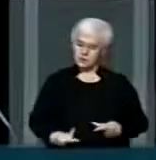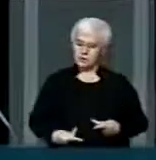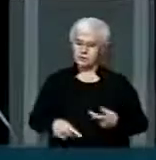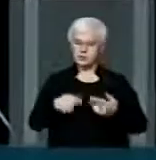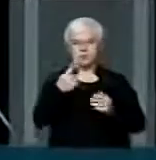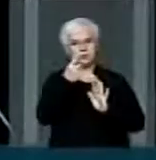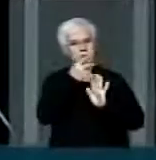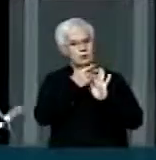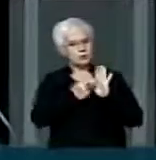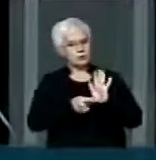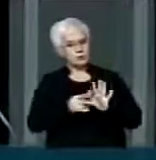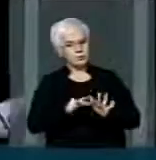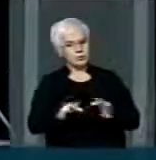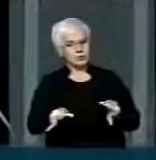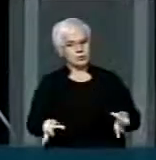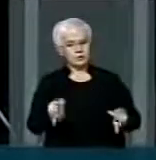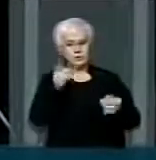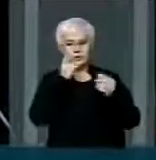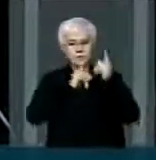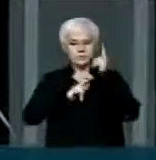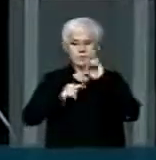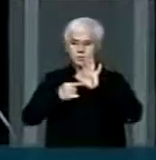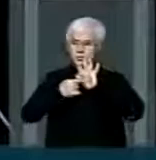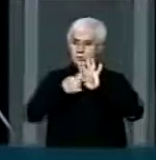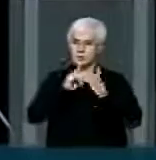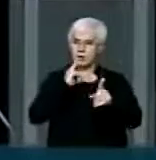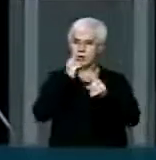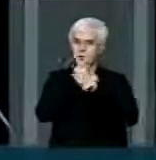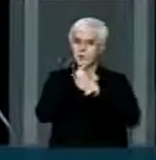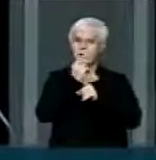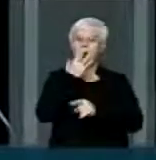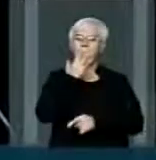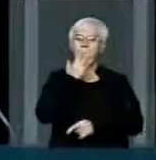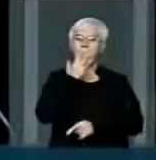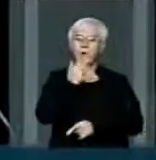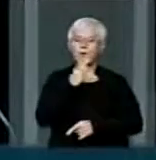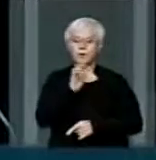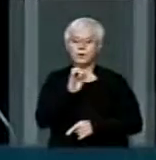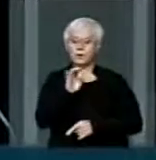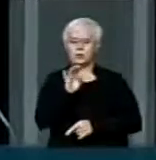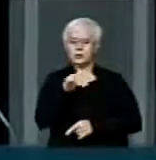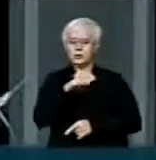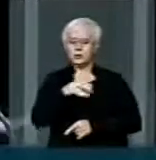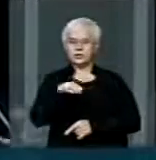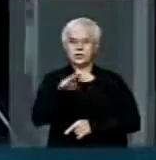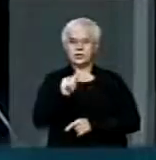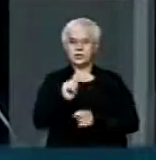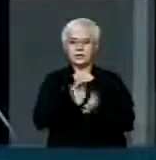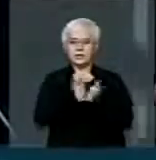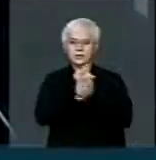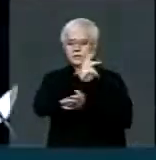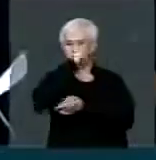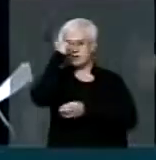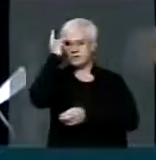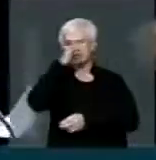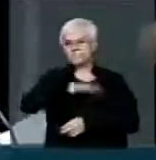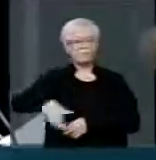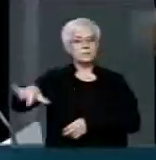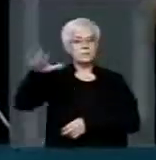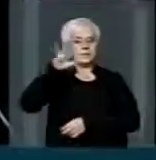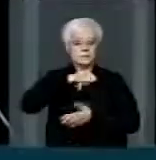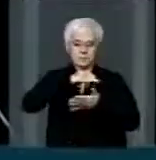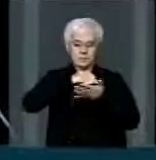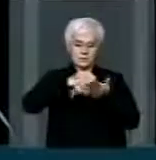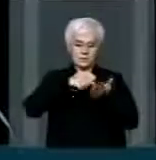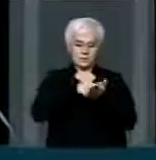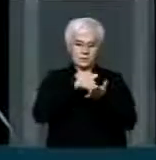coloca para que se identifique a cor, a etnia dessas pessoas nos seus